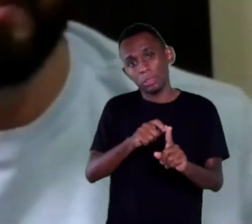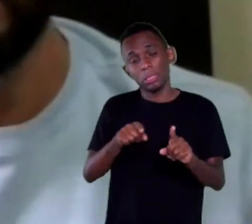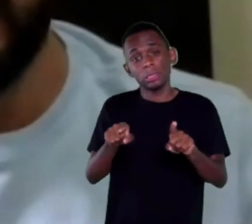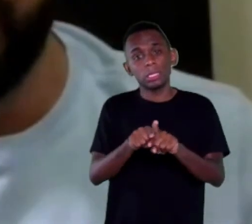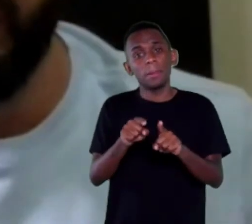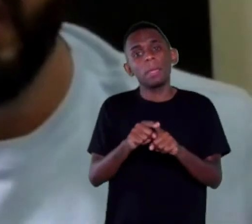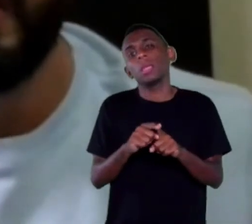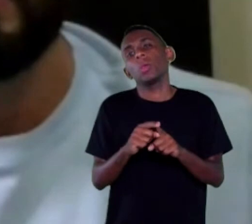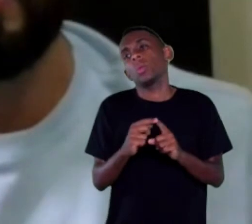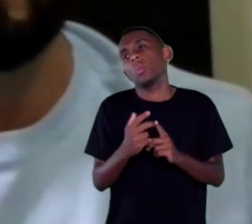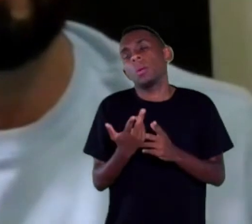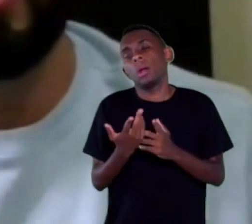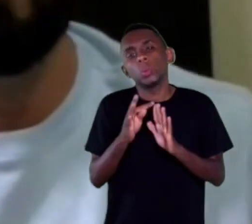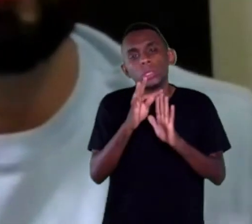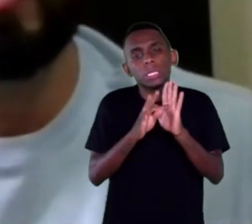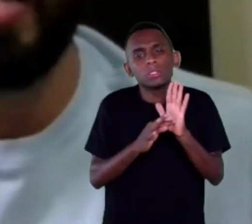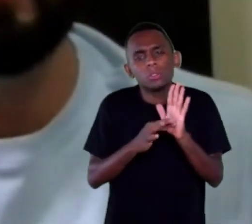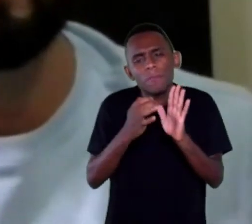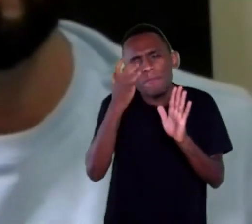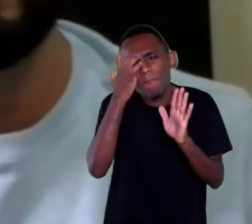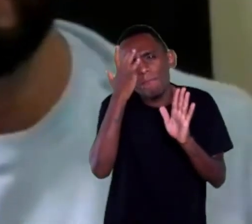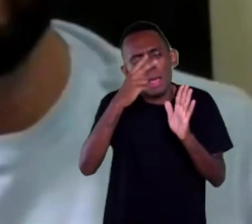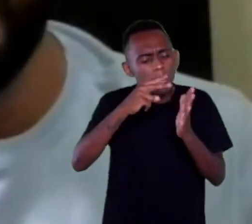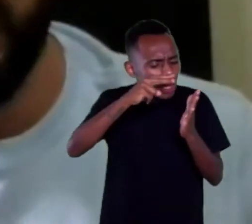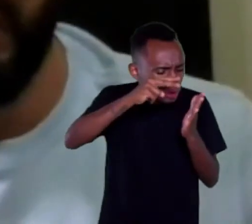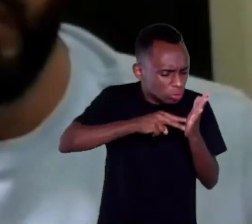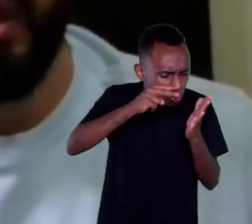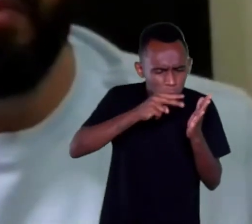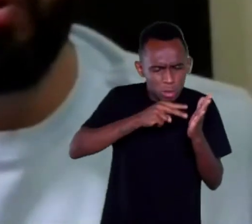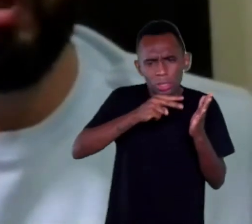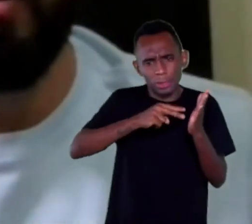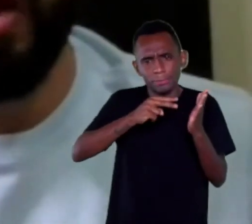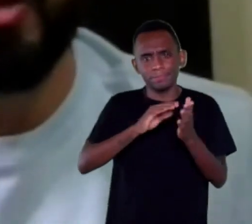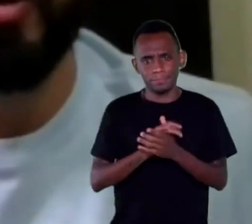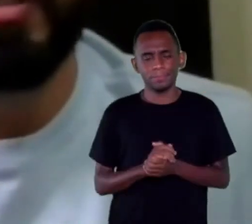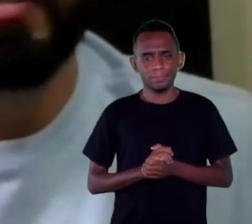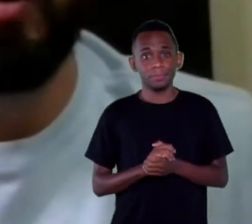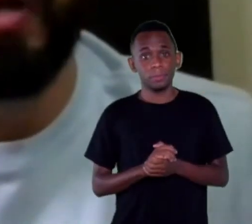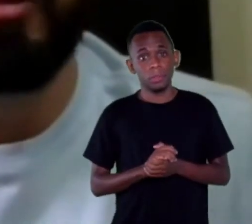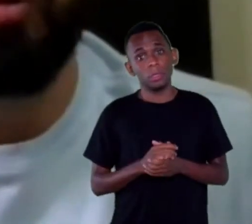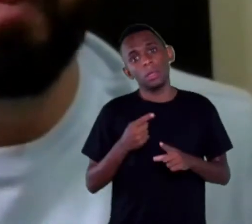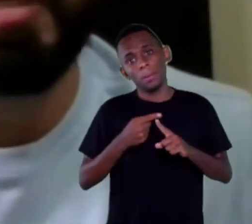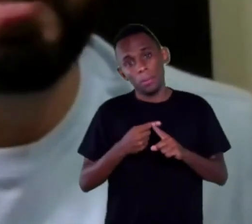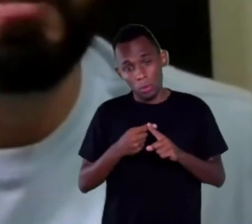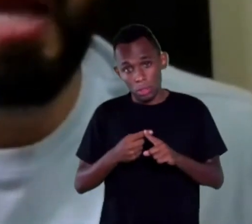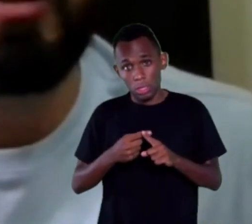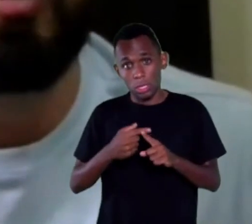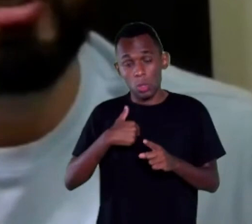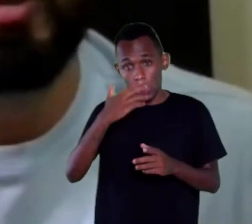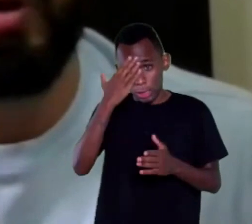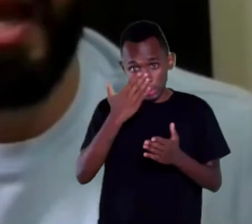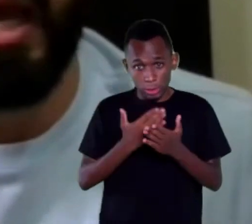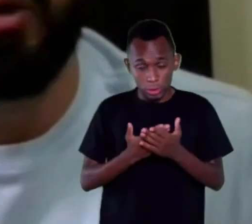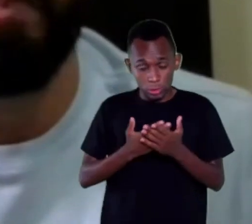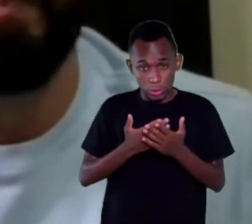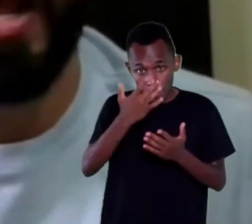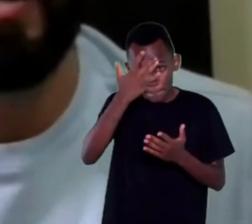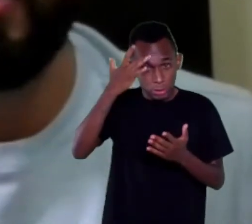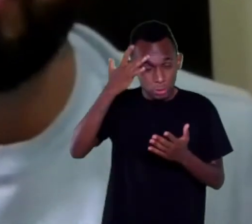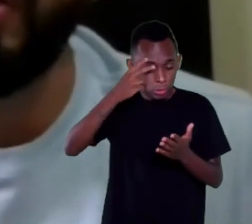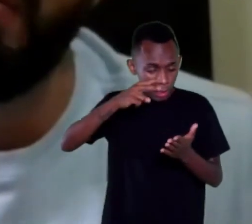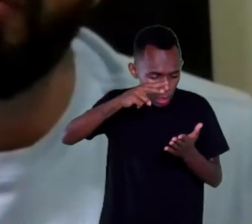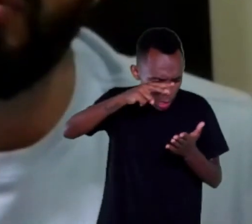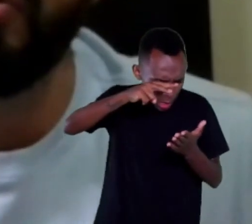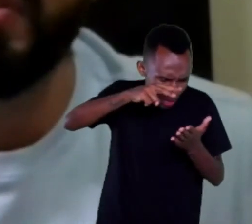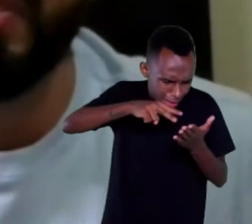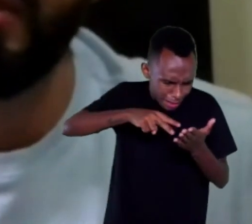fácil, acessível, sem ser rebuscada e sem ser erudita. Porque eu acho que se o leitor precisar de um dicionário para